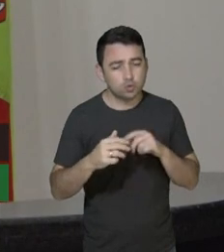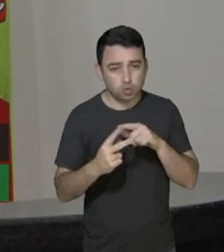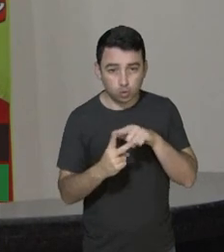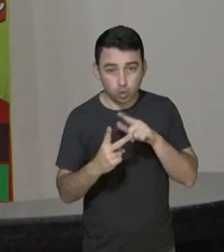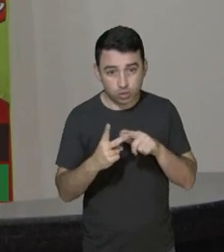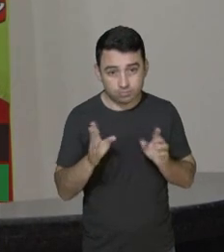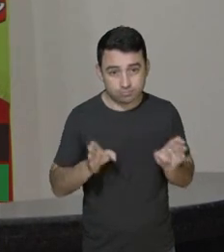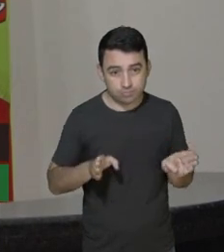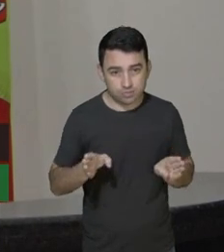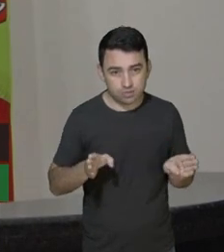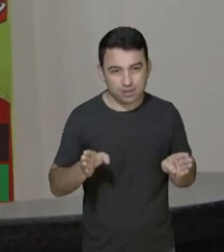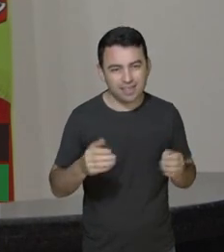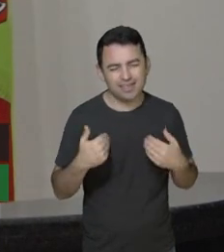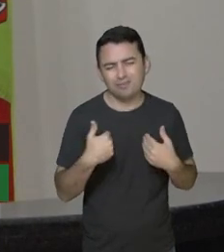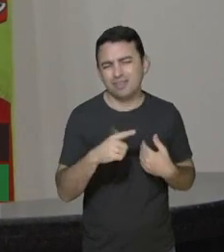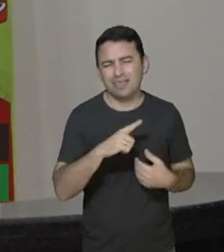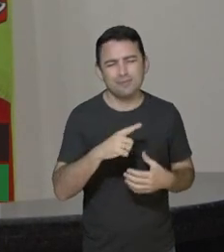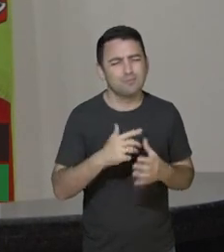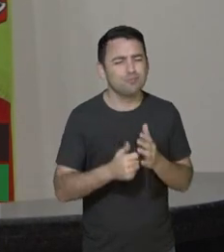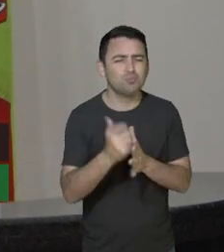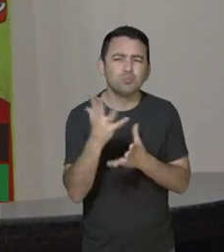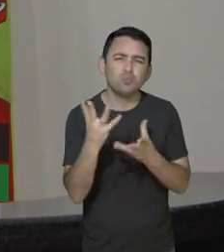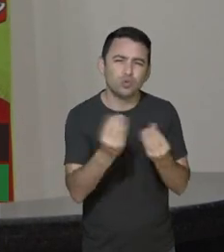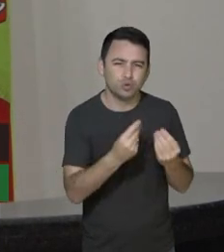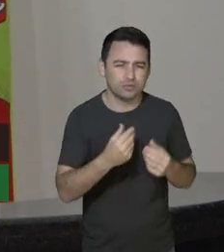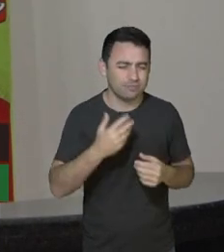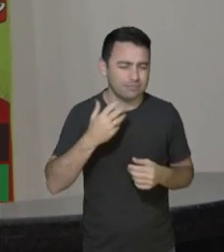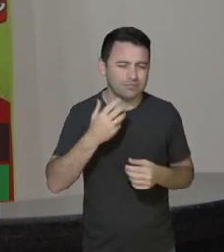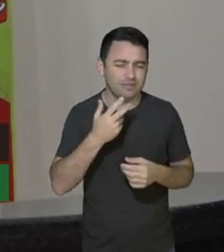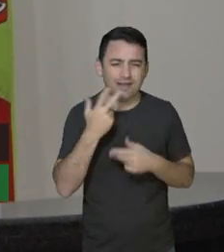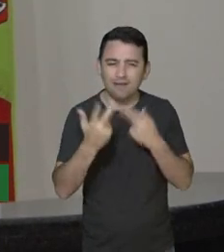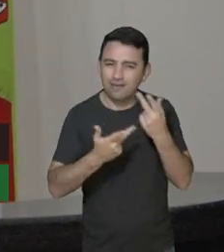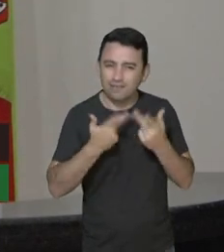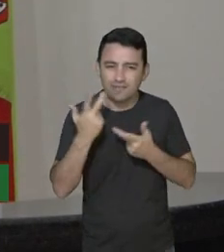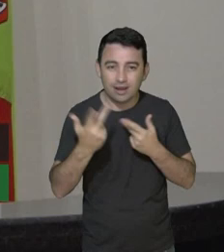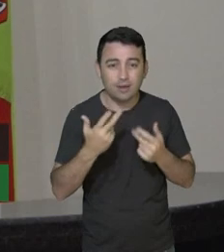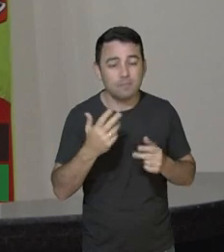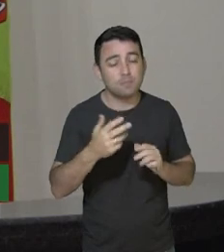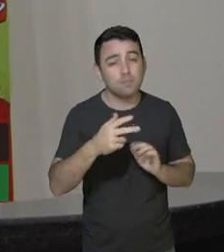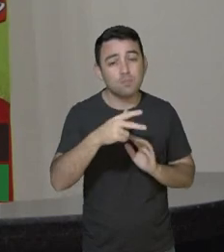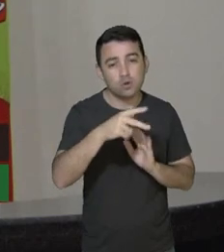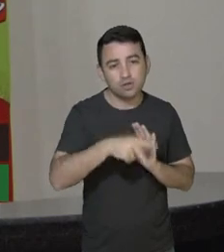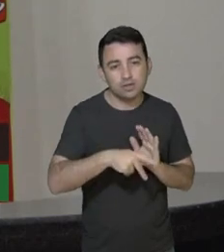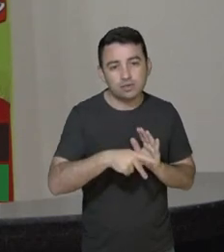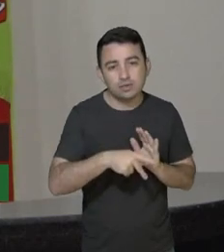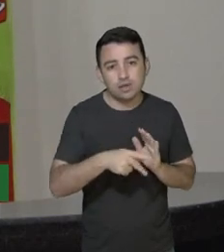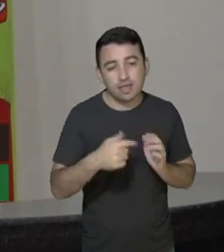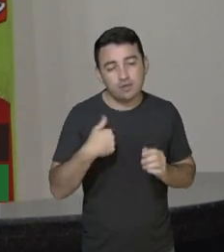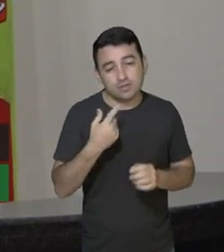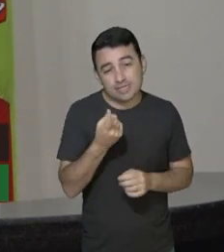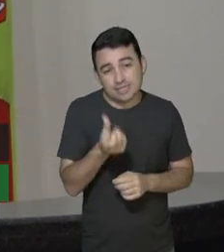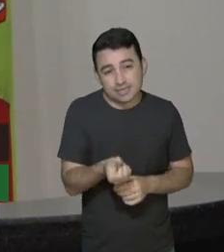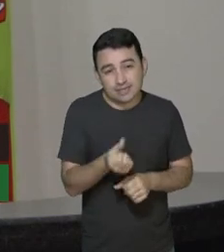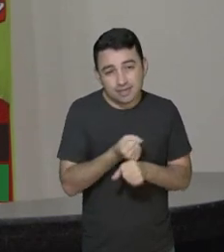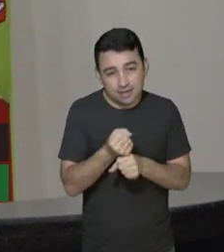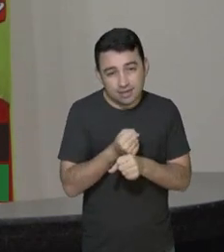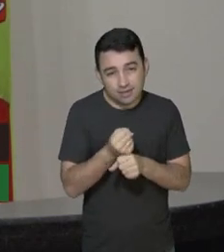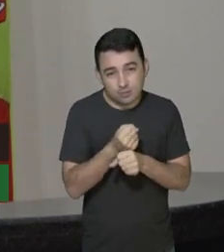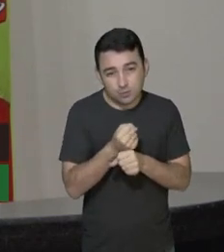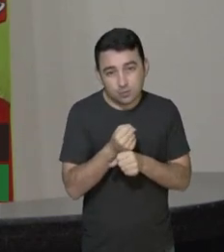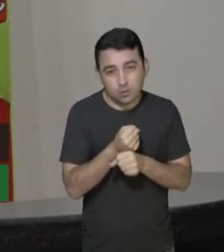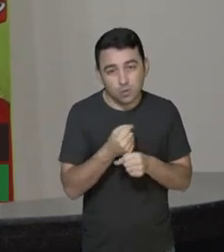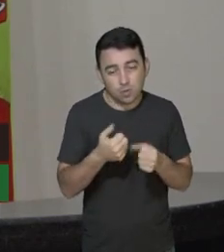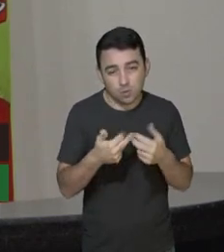eu teria muitas coisas para falar, muitos projetos para apresentar, mas com 16 anos a gente tem muita coisa, né? Como